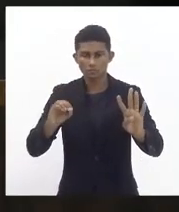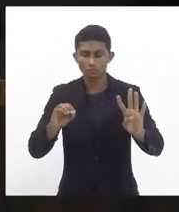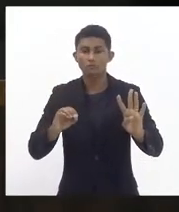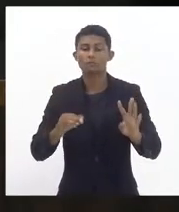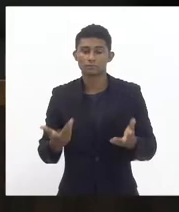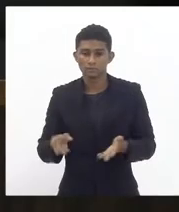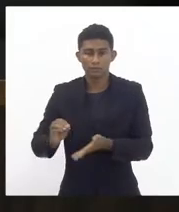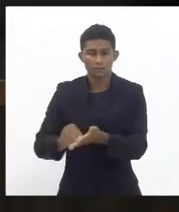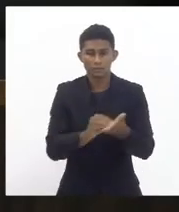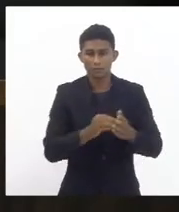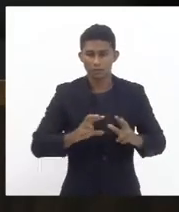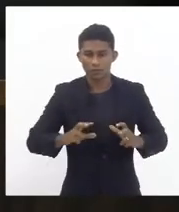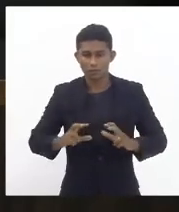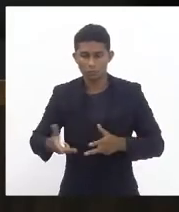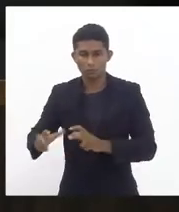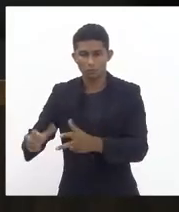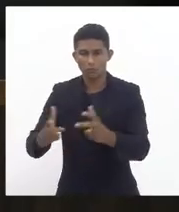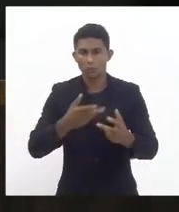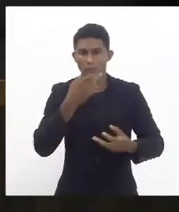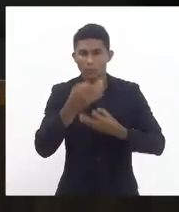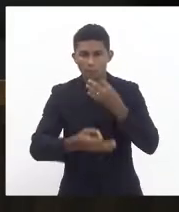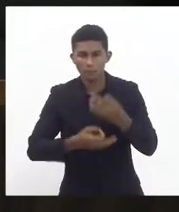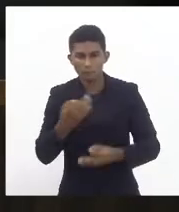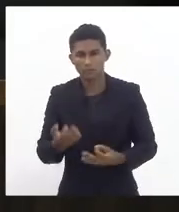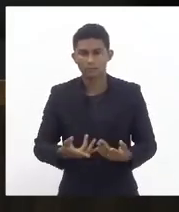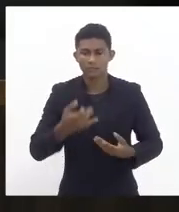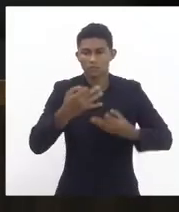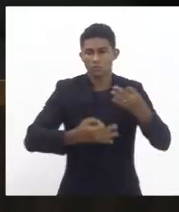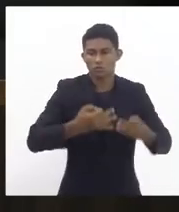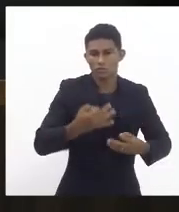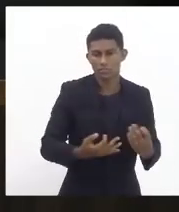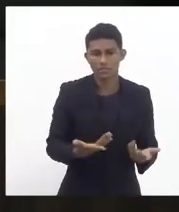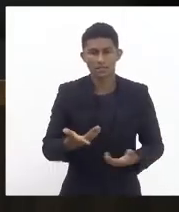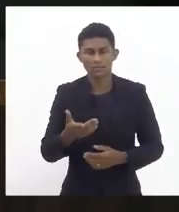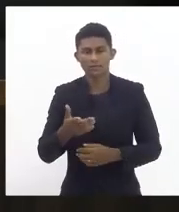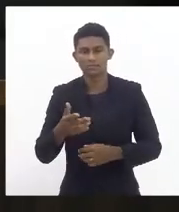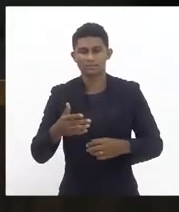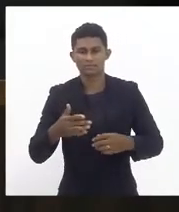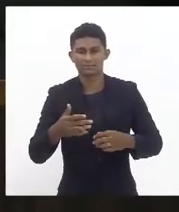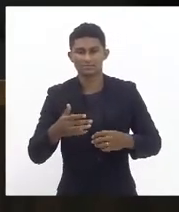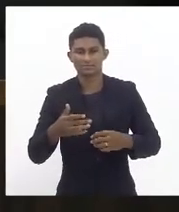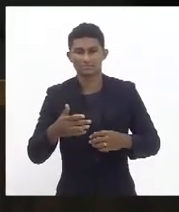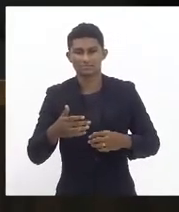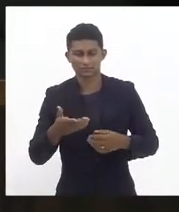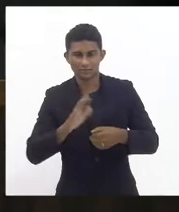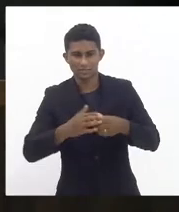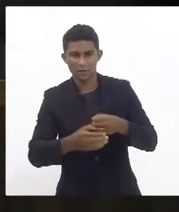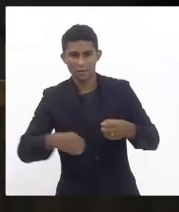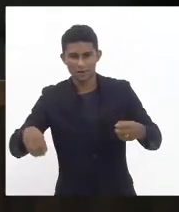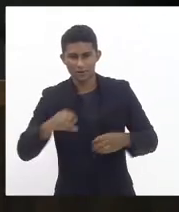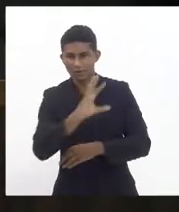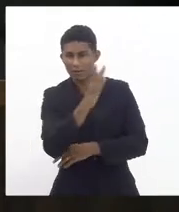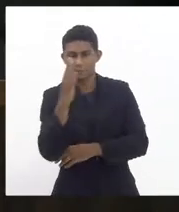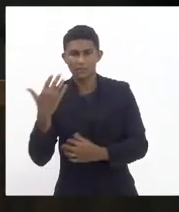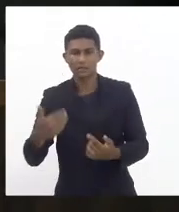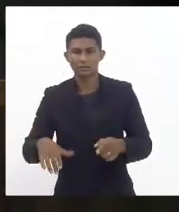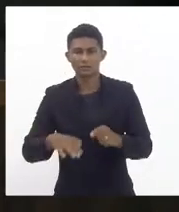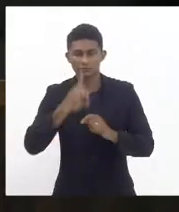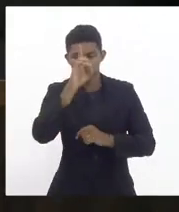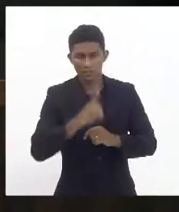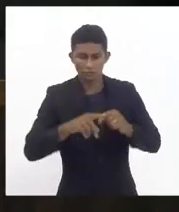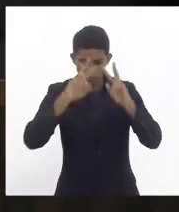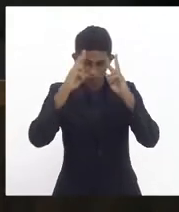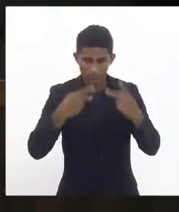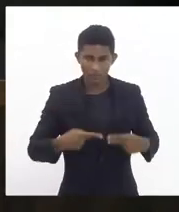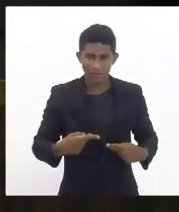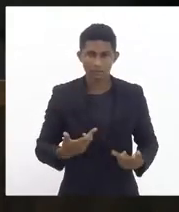perdendo de pareceres das comissões quais são Justiça de política Urbana habitação e assuntos fundiários saneamento ambiental defesa dos direitos humanos e